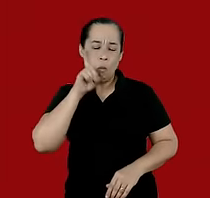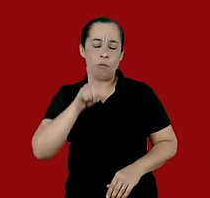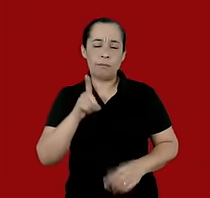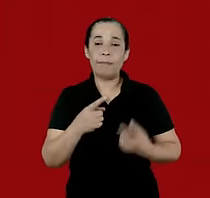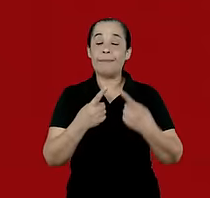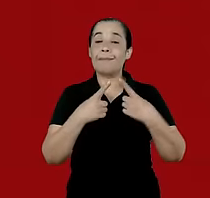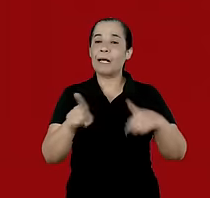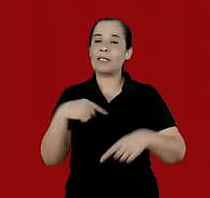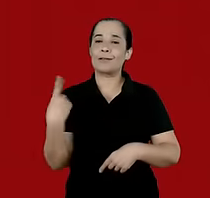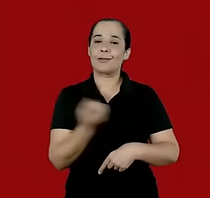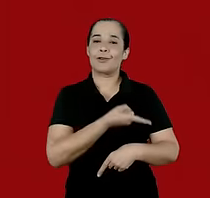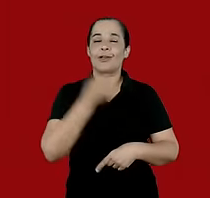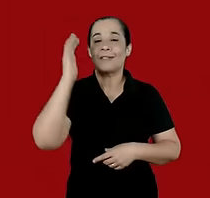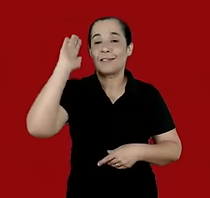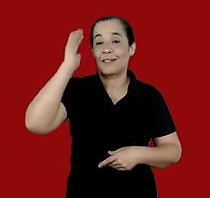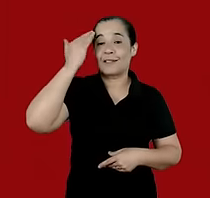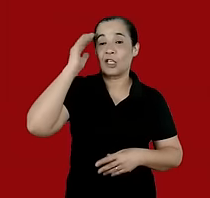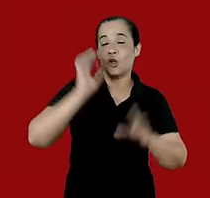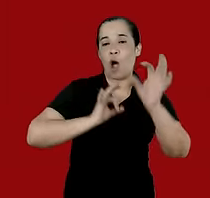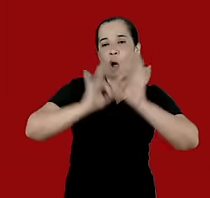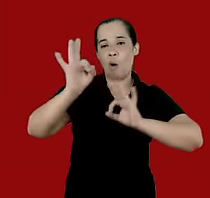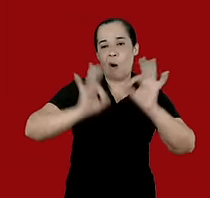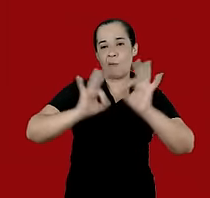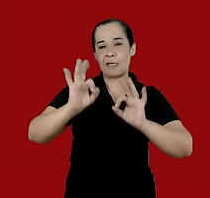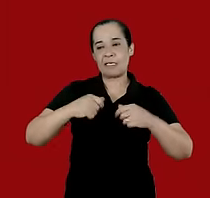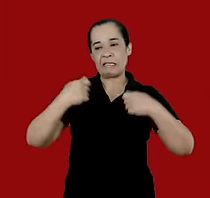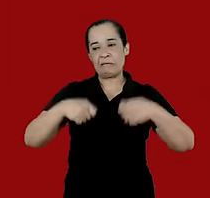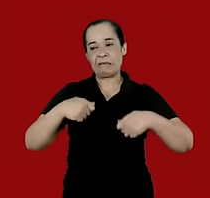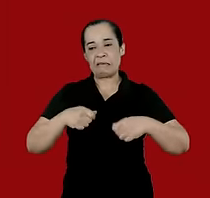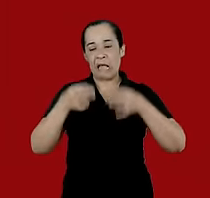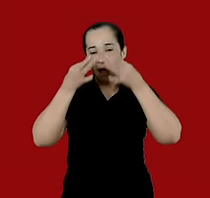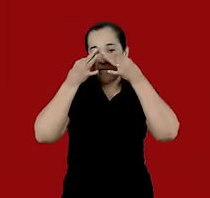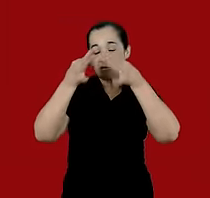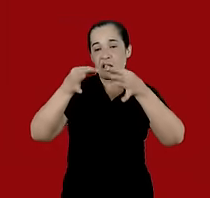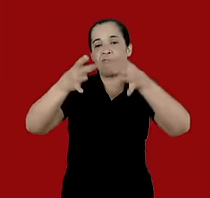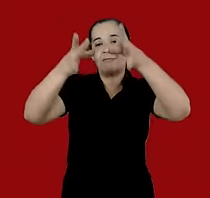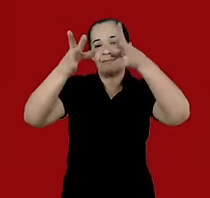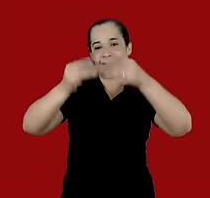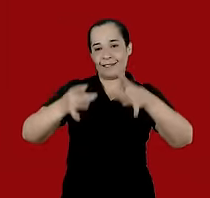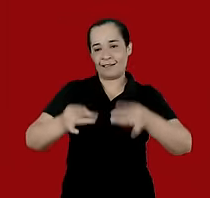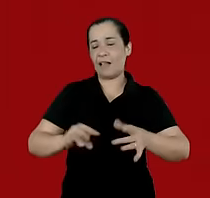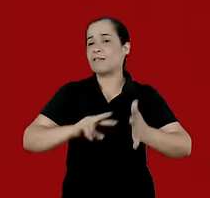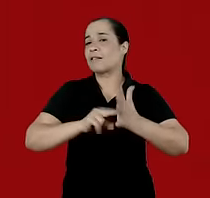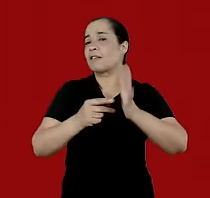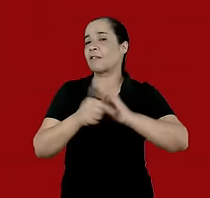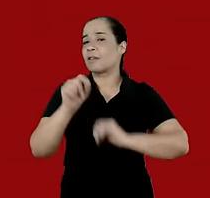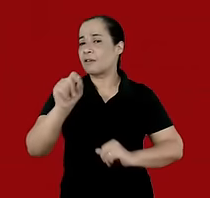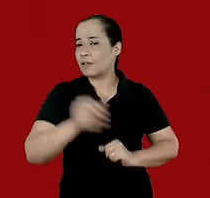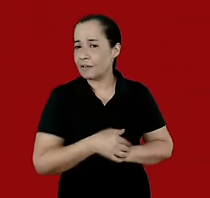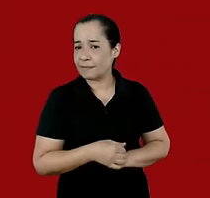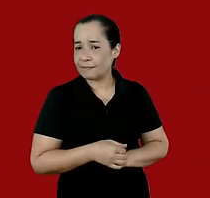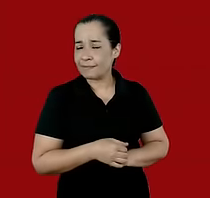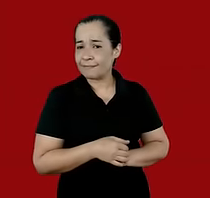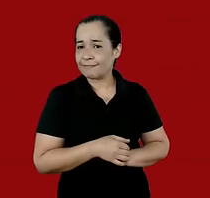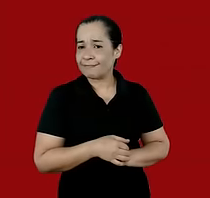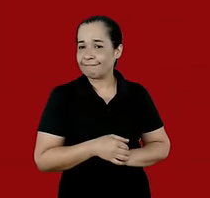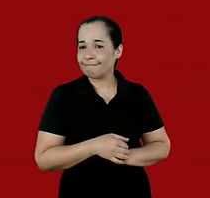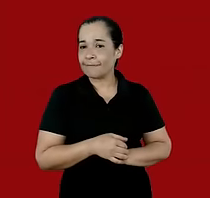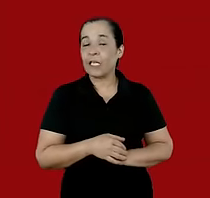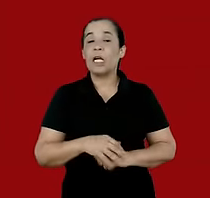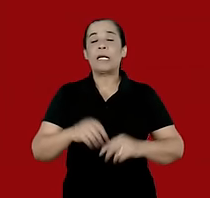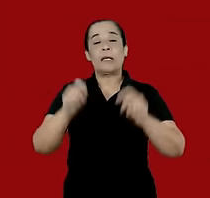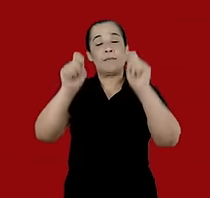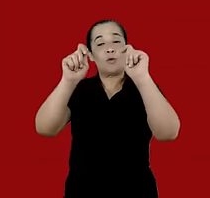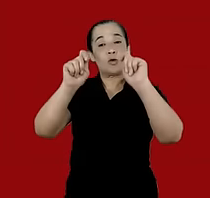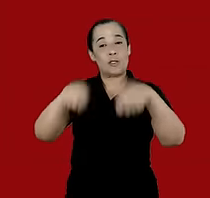esse é um processo precisa ser acompanhado com com detalhe O que que significa isso pra política monetária bom significa que Muito provavelmente a gente vai ter E aí já